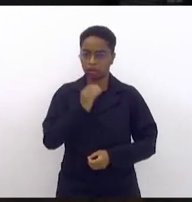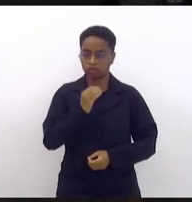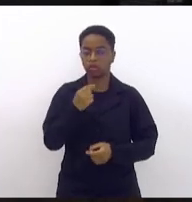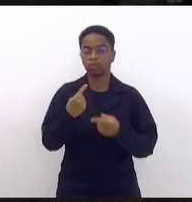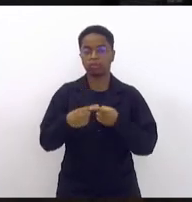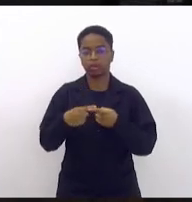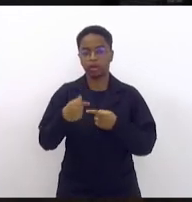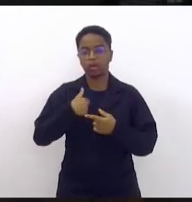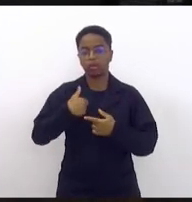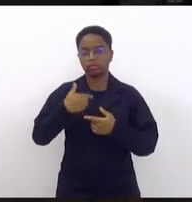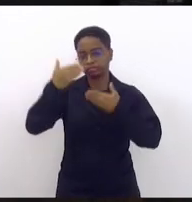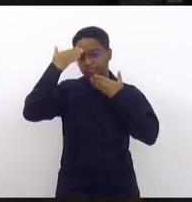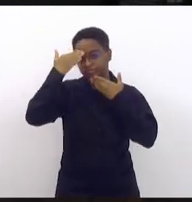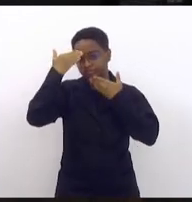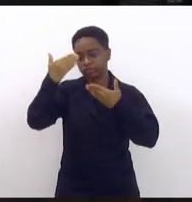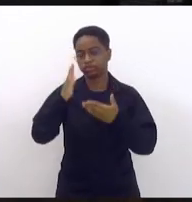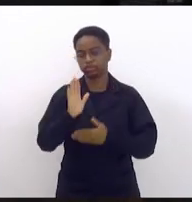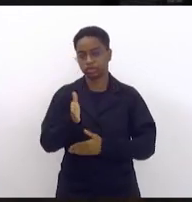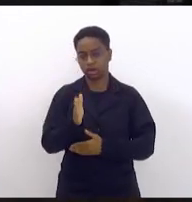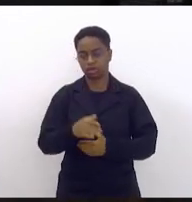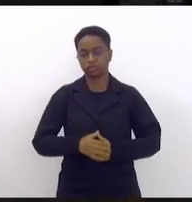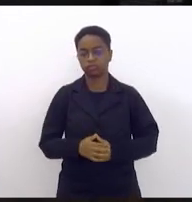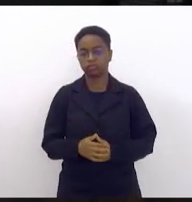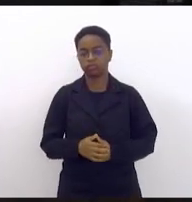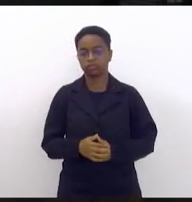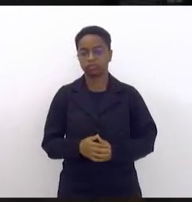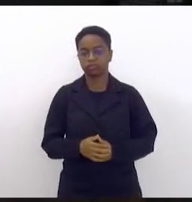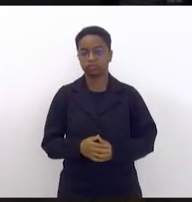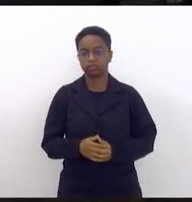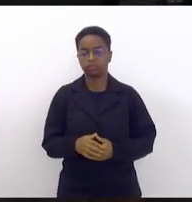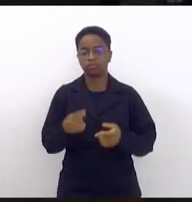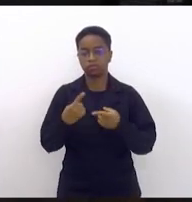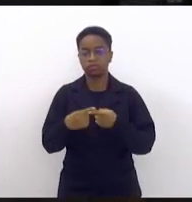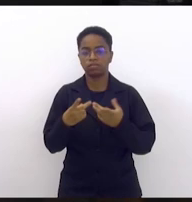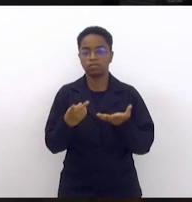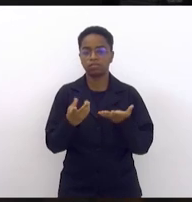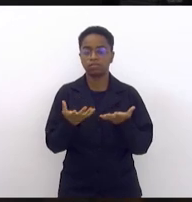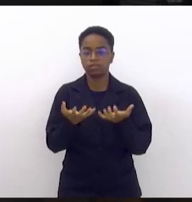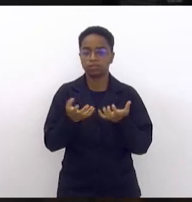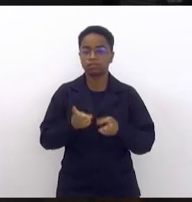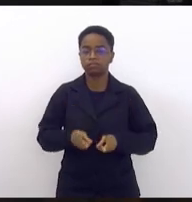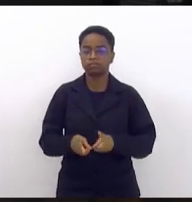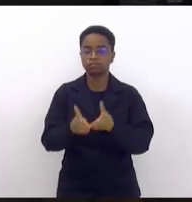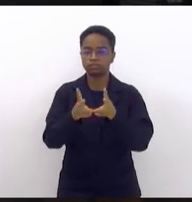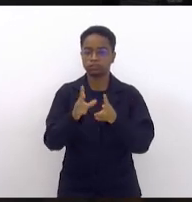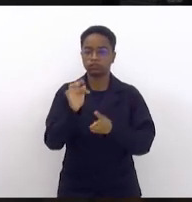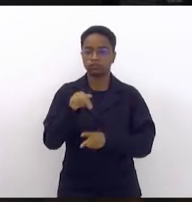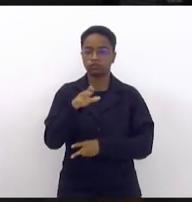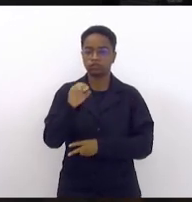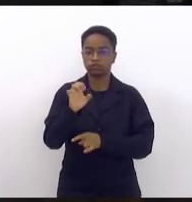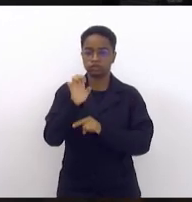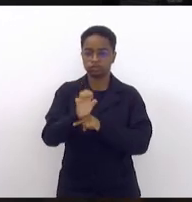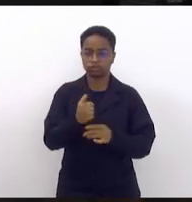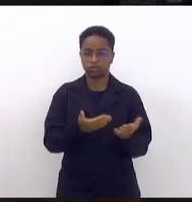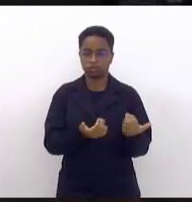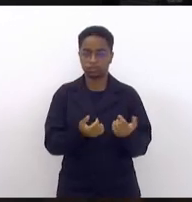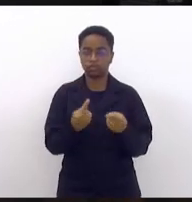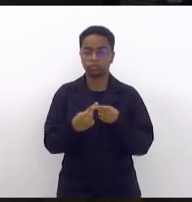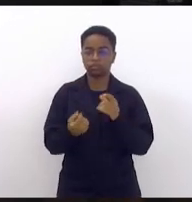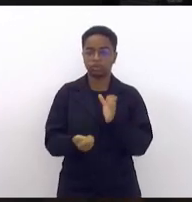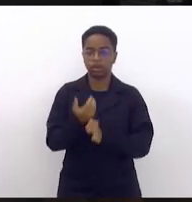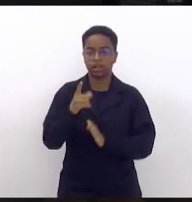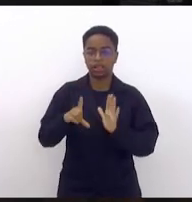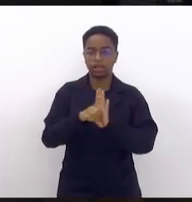já deixo os meus agradecimentos eh em manter o fundo estadual da juventude que foi instituído por uma lei no ano de